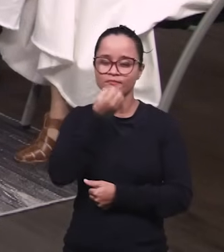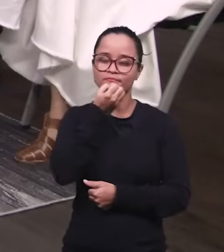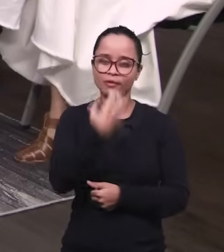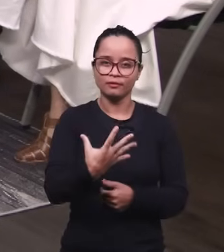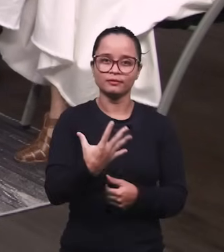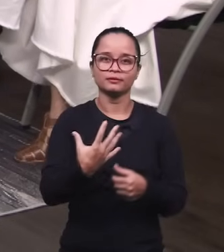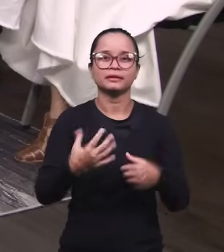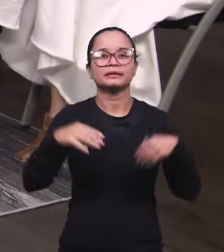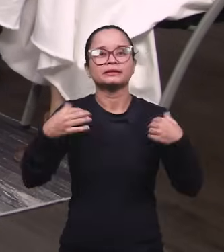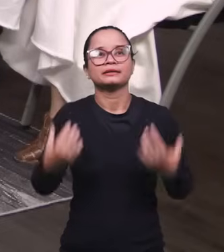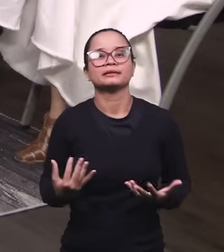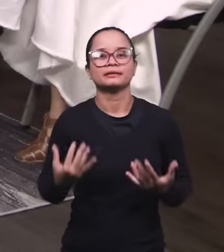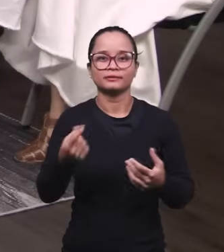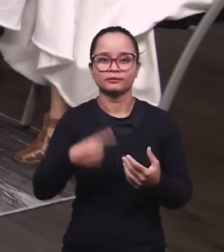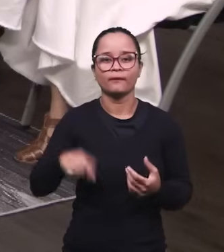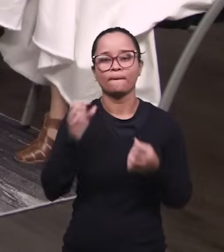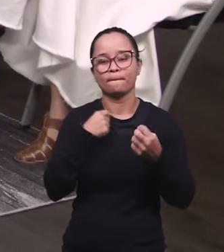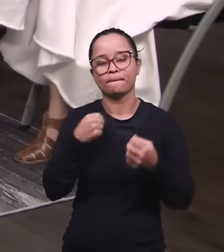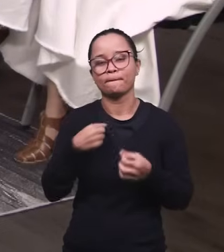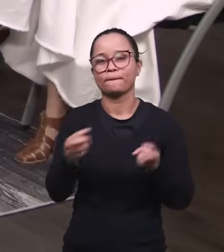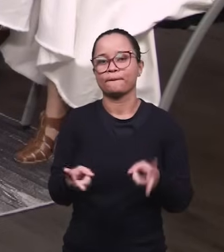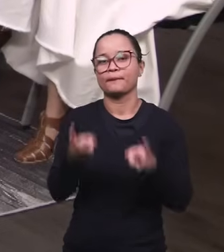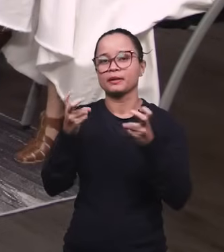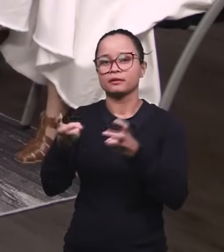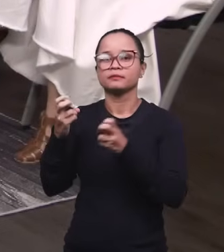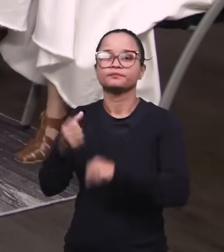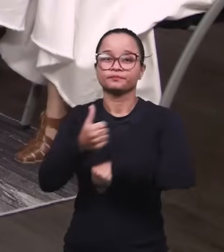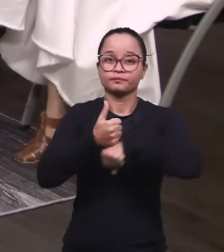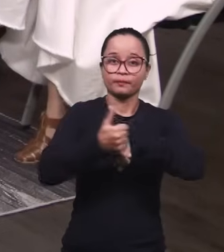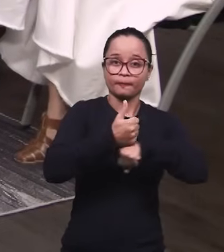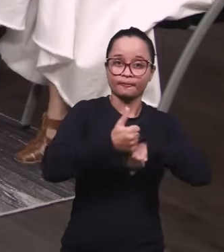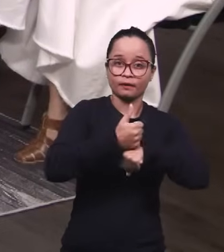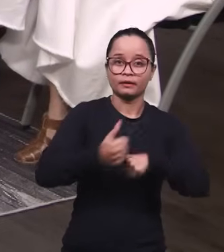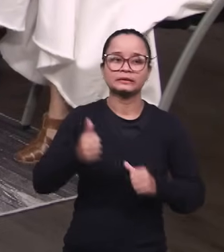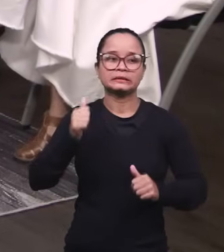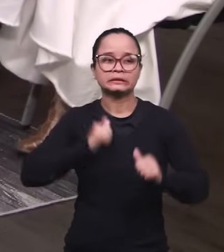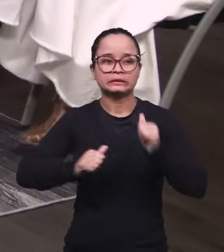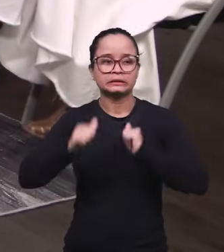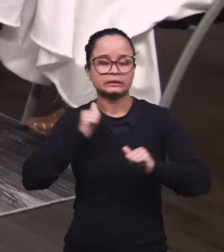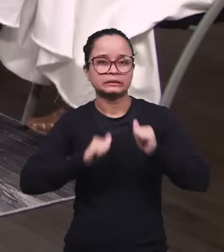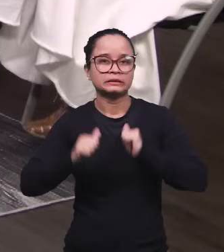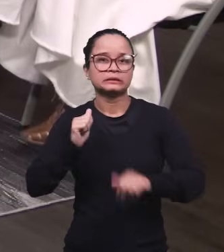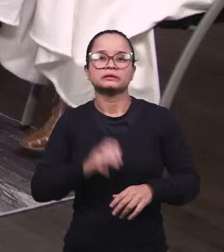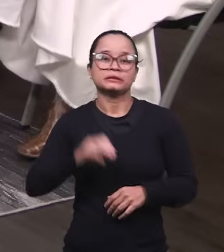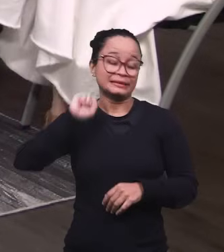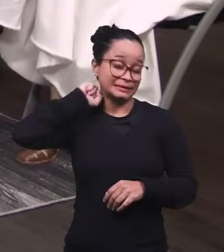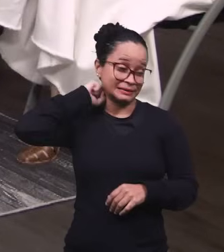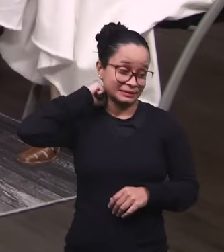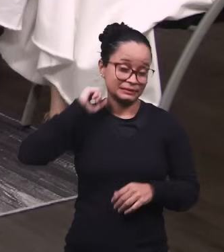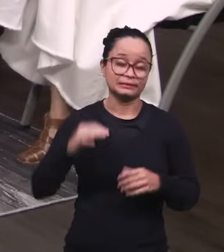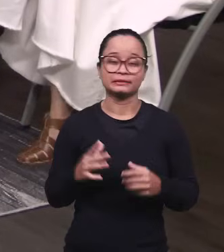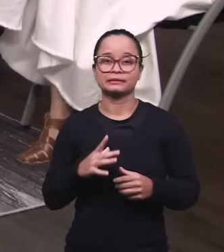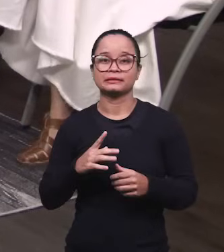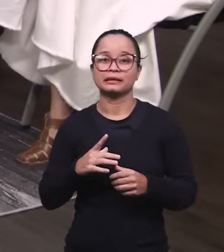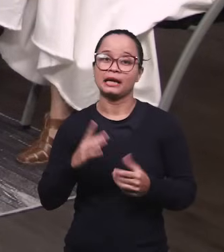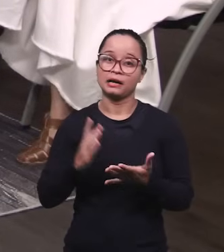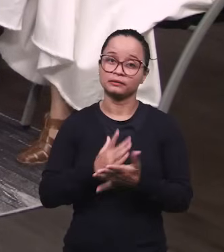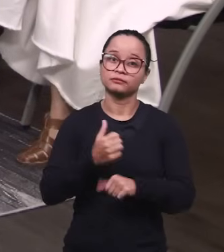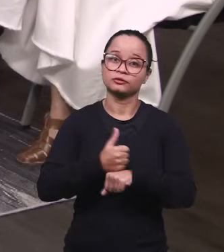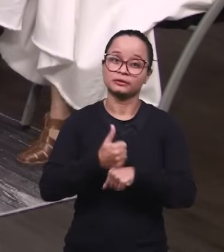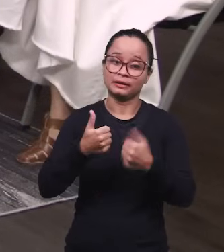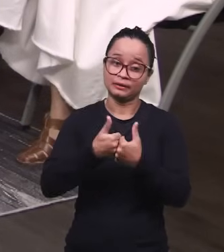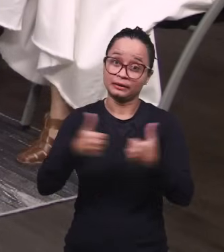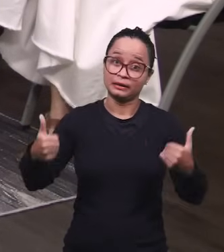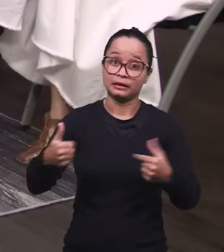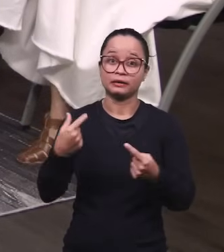nós passamos e realmente, assim, o que eu noto são, às vezes, profissionais também muito ansiosos, muitos ficaram afastados,